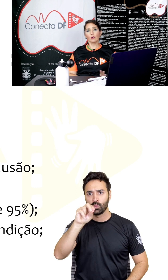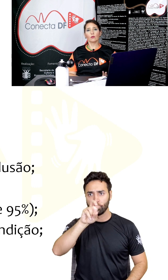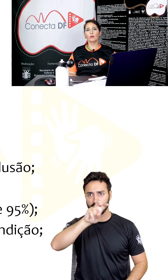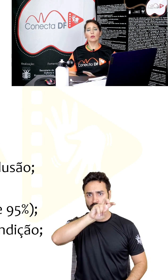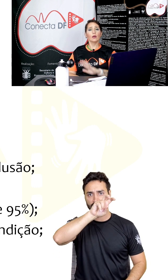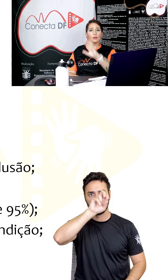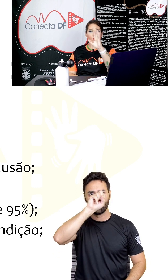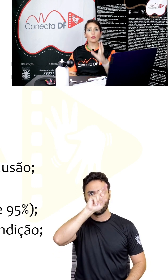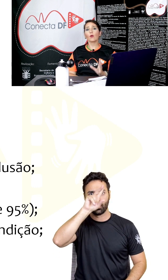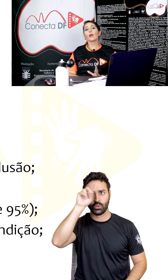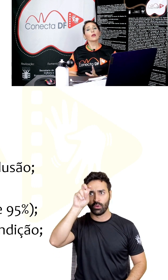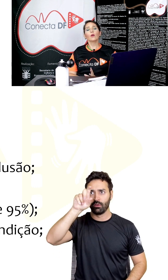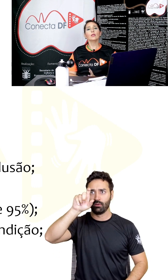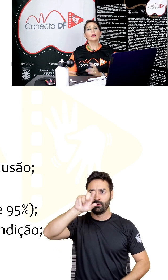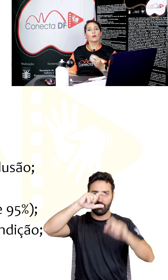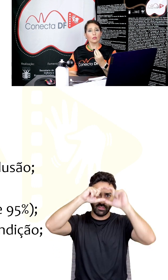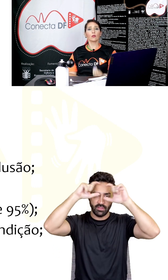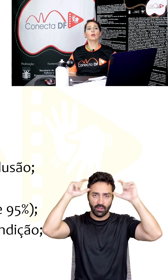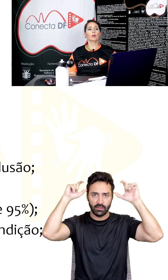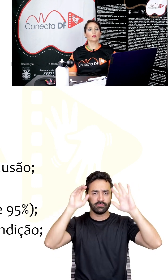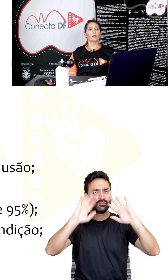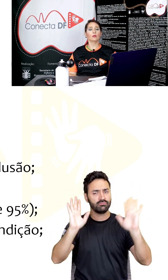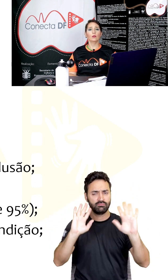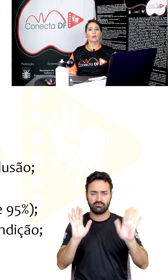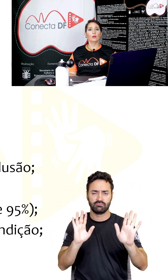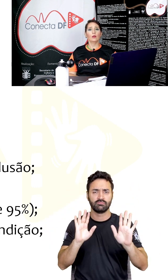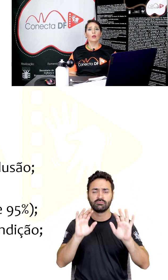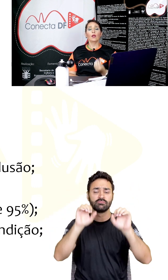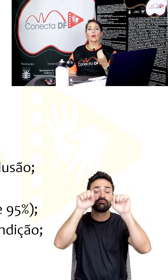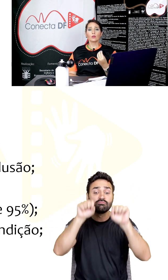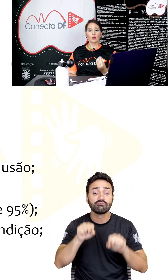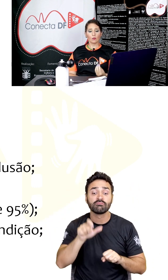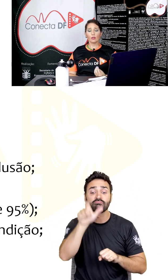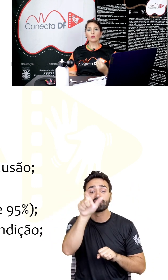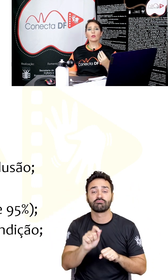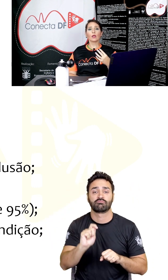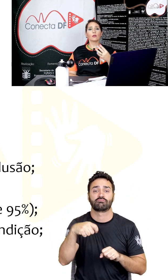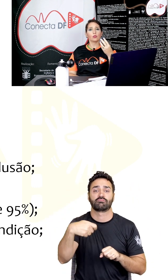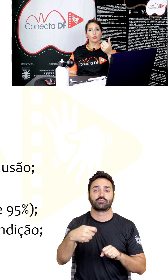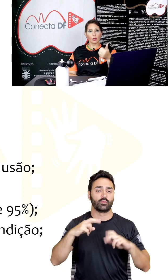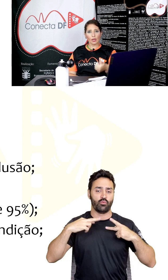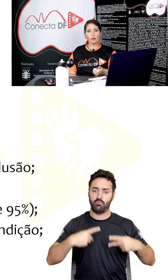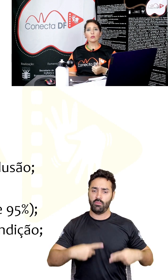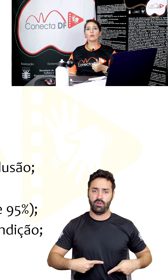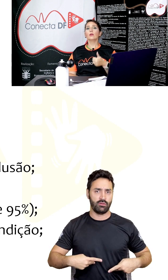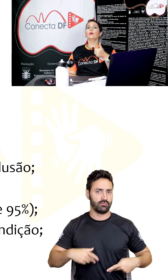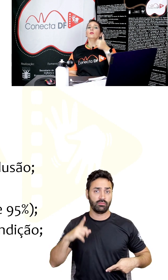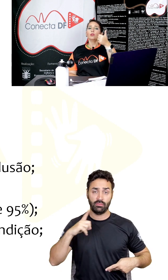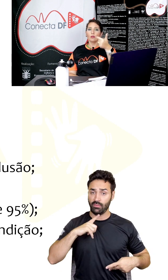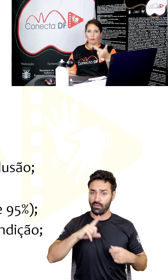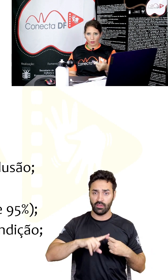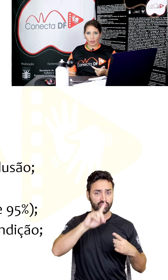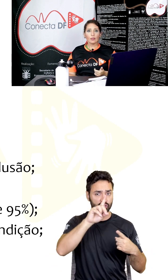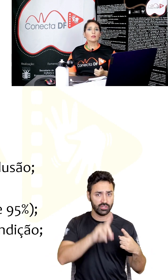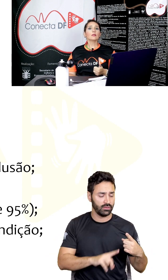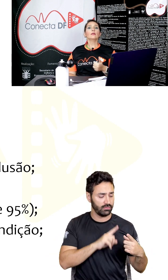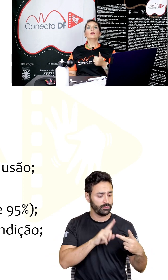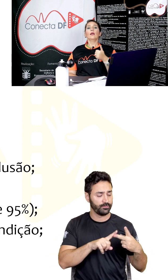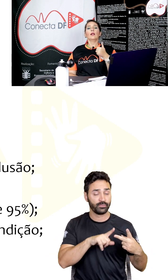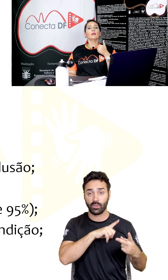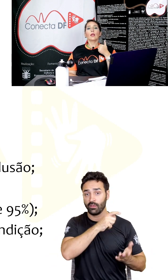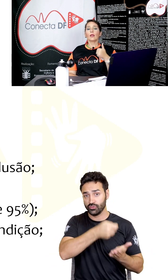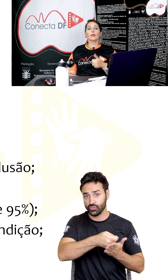forma. Não. Antes de qualquer coisa, ele é um ser humano. Ele é um ser humano dotado de direitos, de